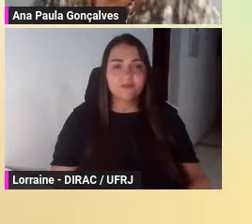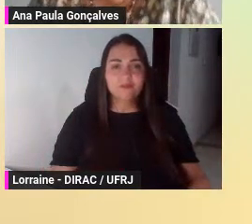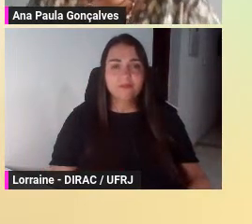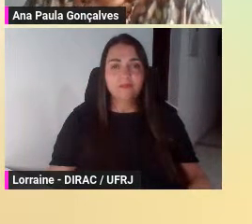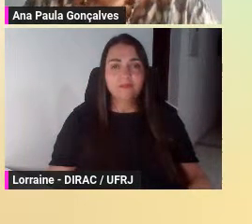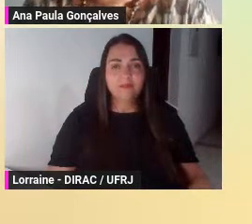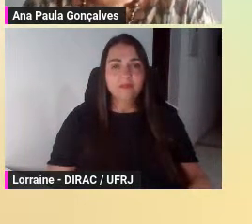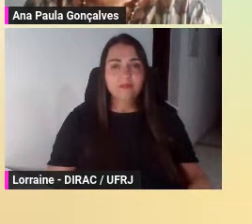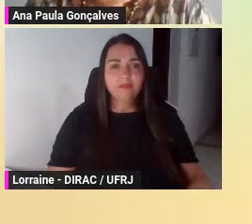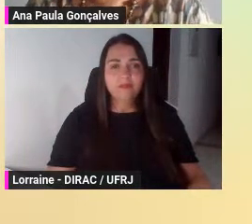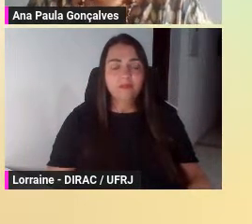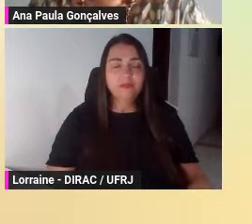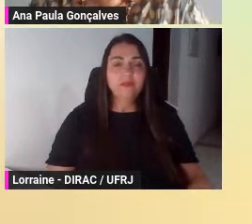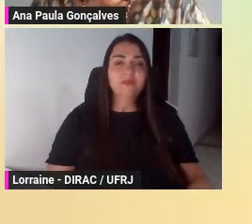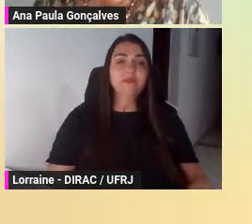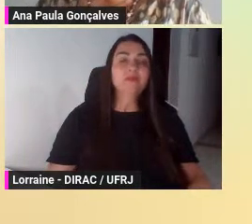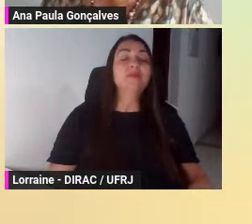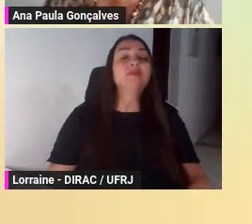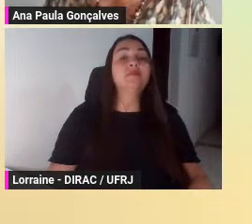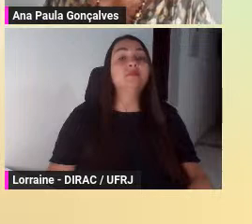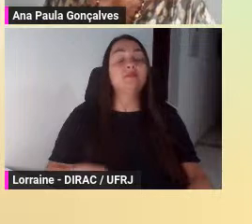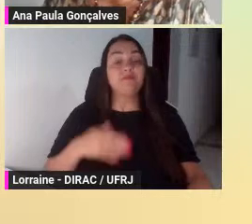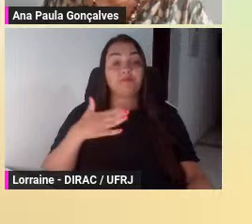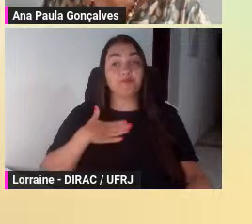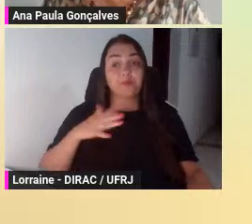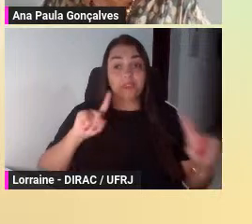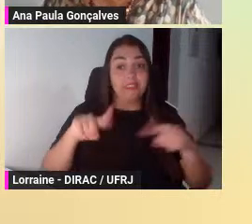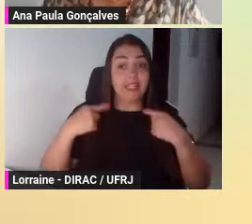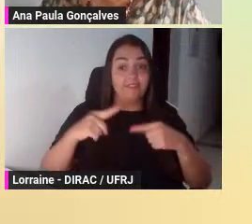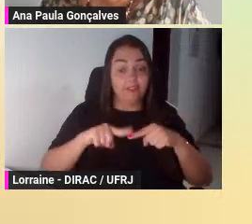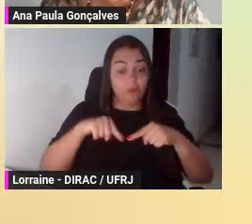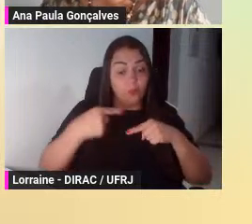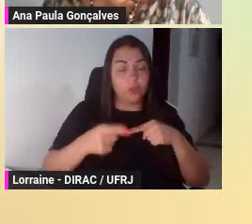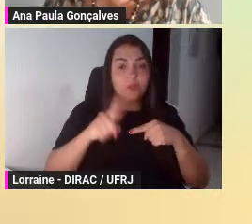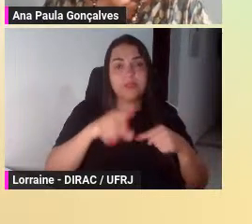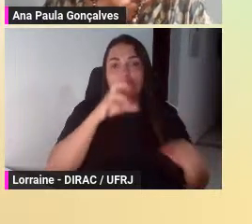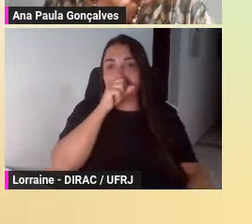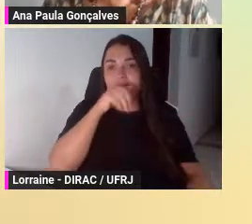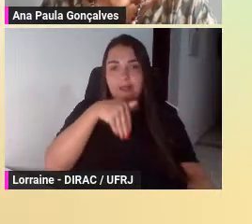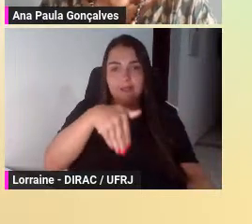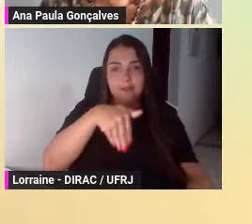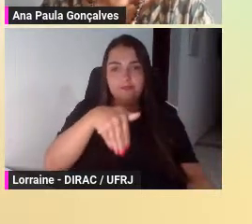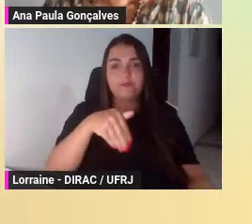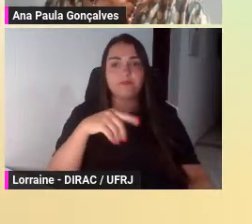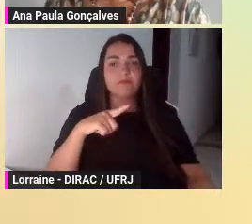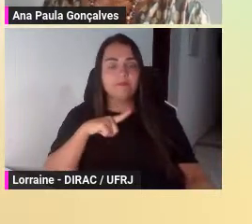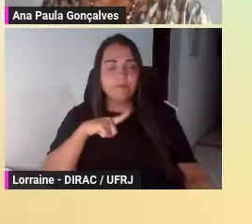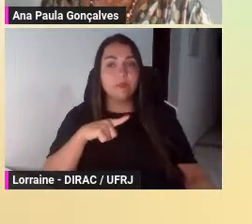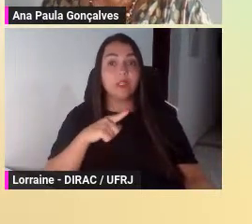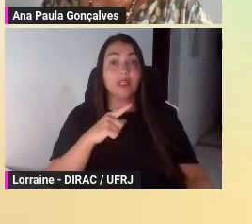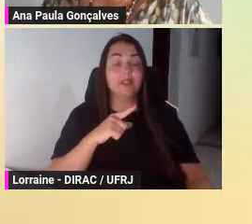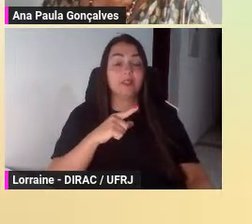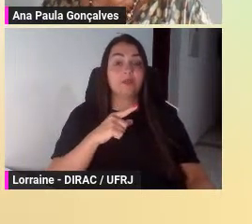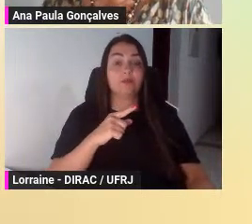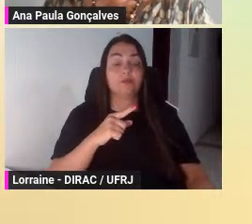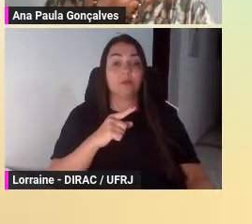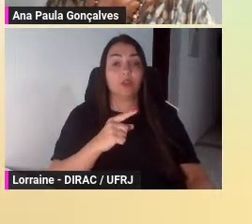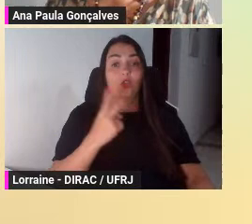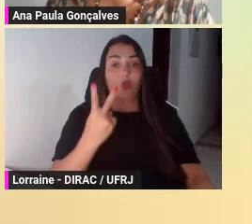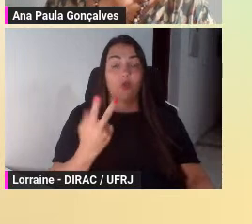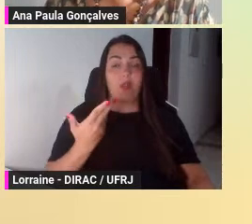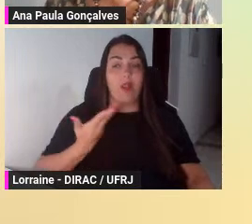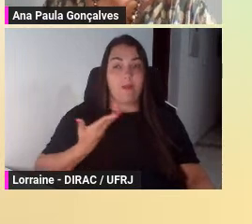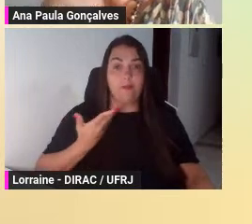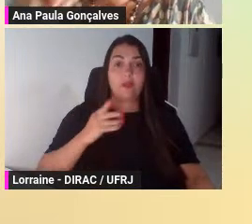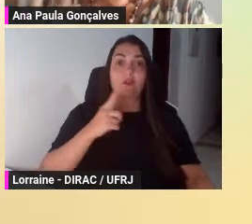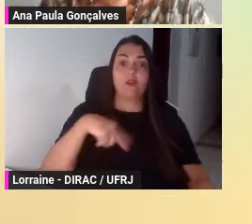O meu próximo desafio vai acontecer no sábado. Eu vou reunir um grupo de pessoas junto com mais dois amigos e a gente vai à Pequena